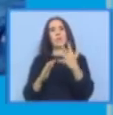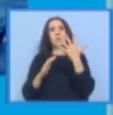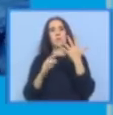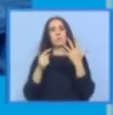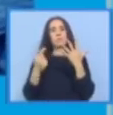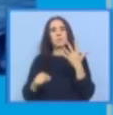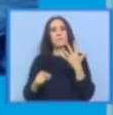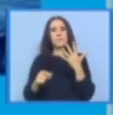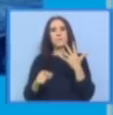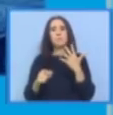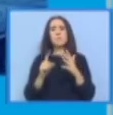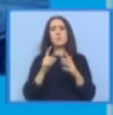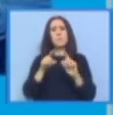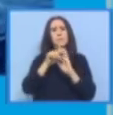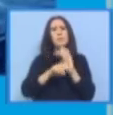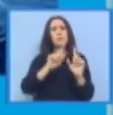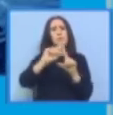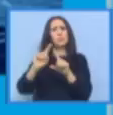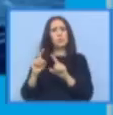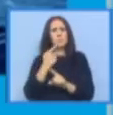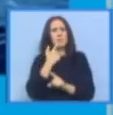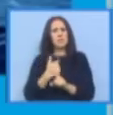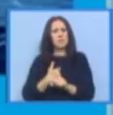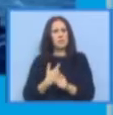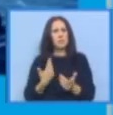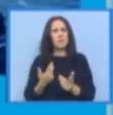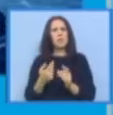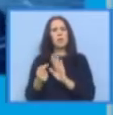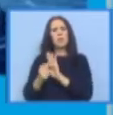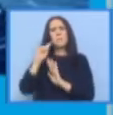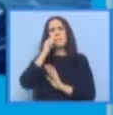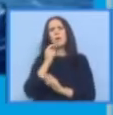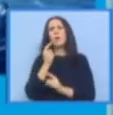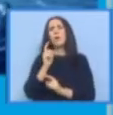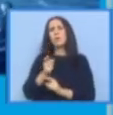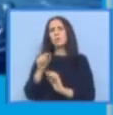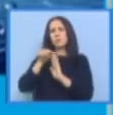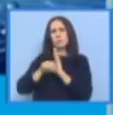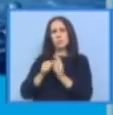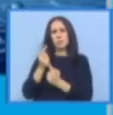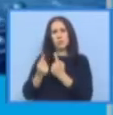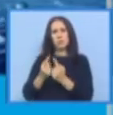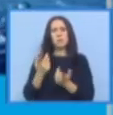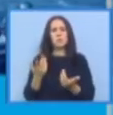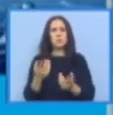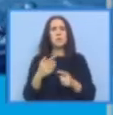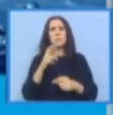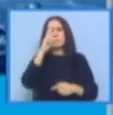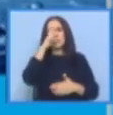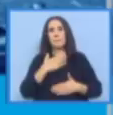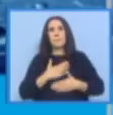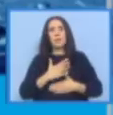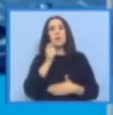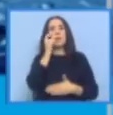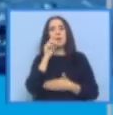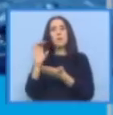identifica várias medidas. Até diz quais são as desvantagens de algumas medidas. E quem é que se pode empenhar e que